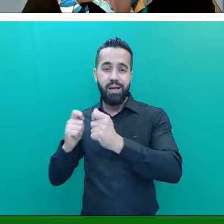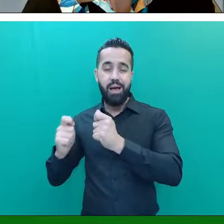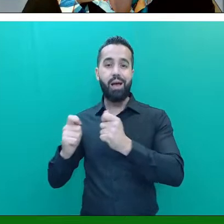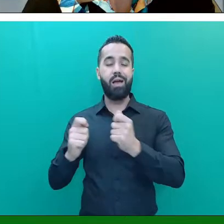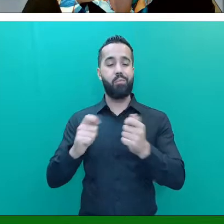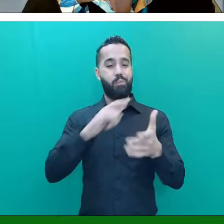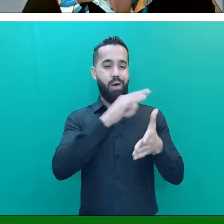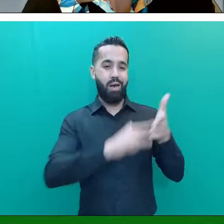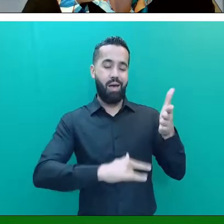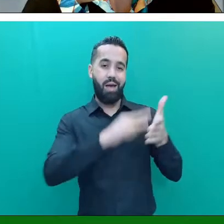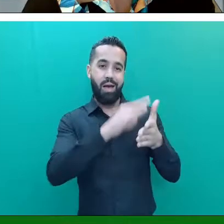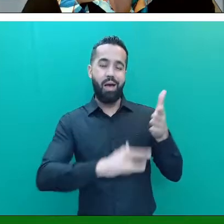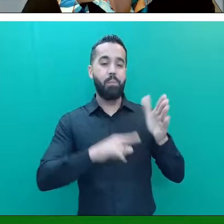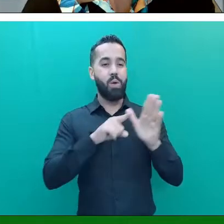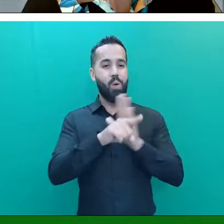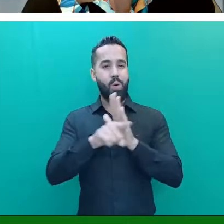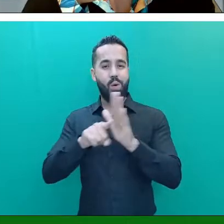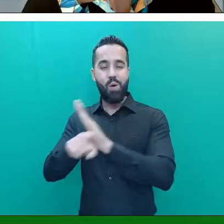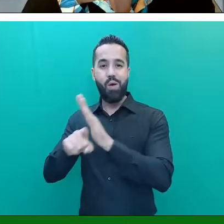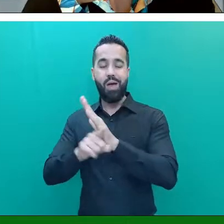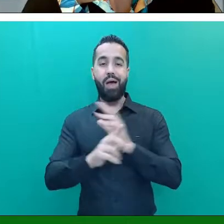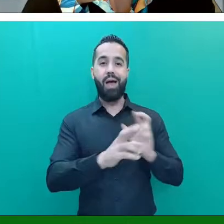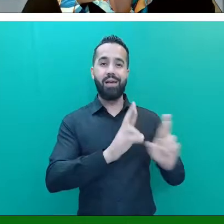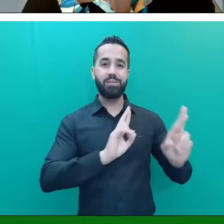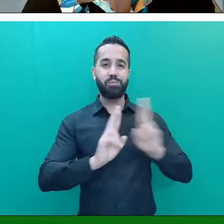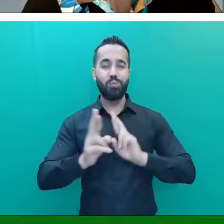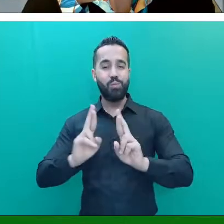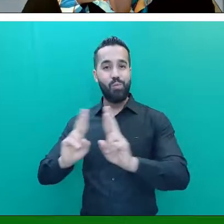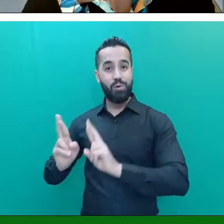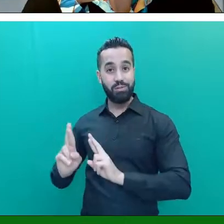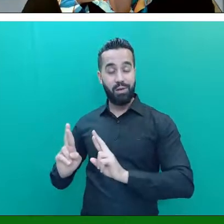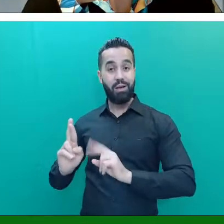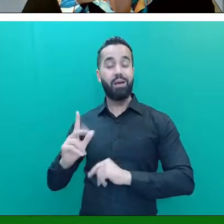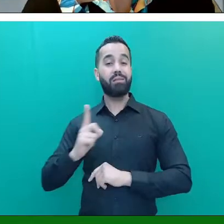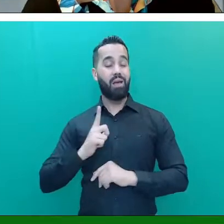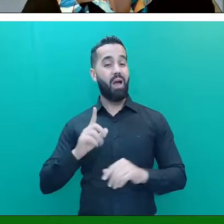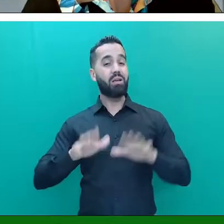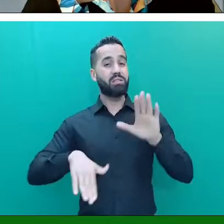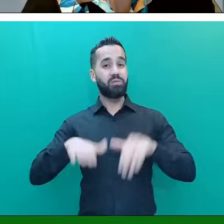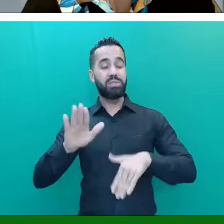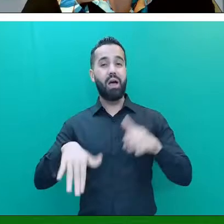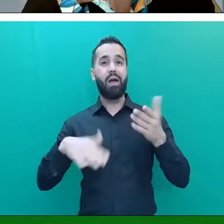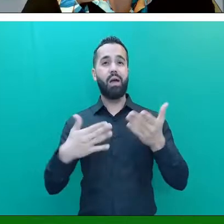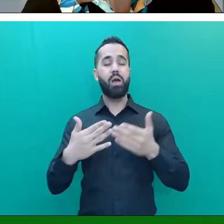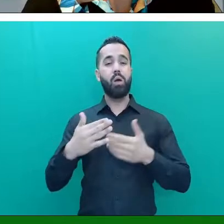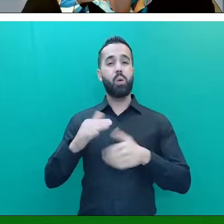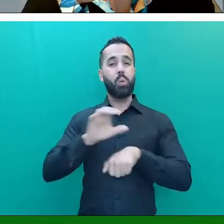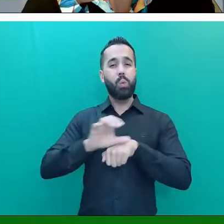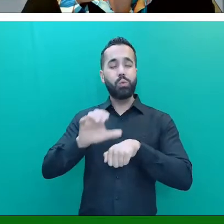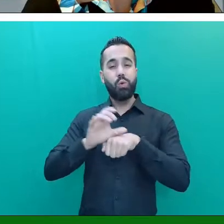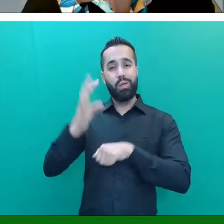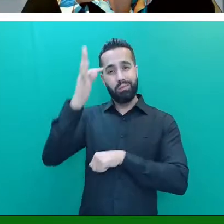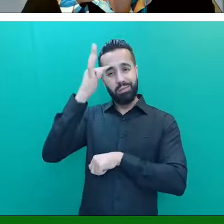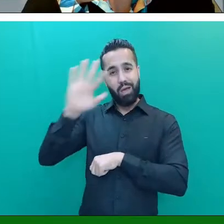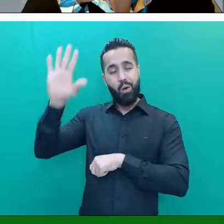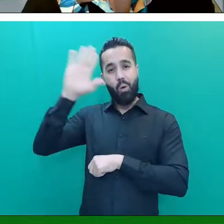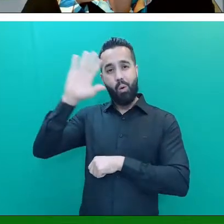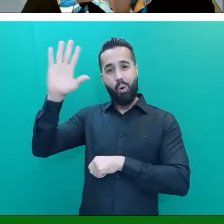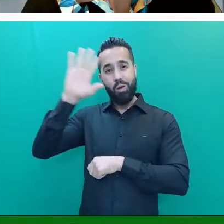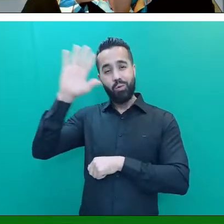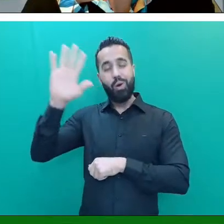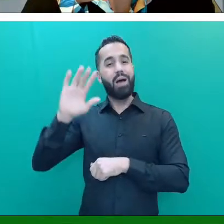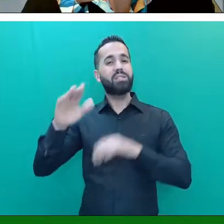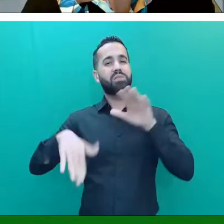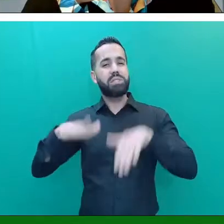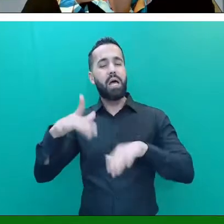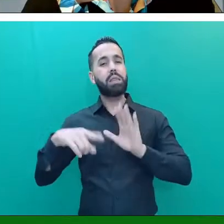De fato, há uma visão muito negativa, não é, dos cursos que são muito mais teóricos do que práticos, etc. E,